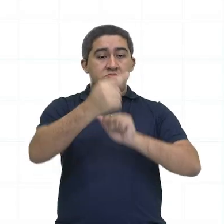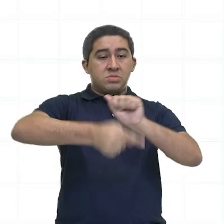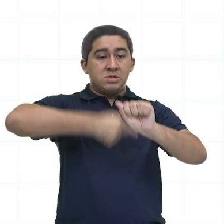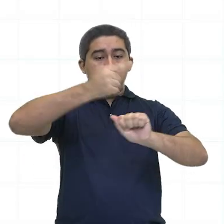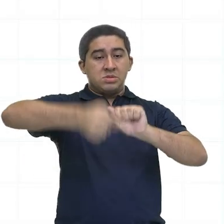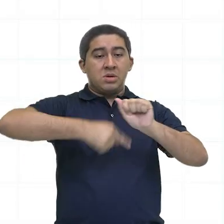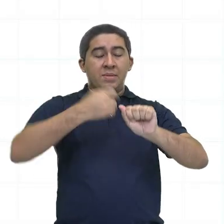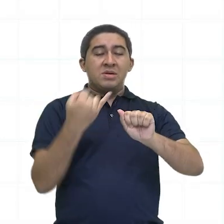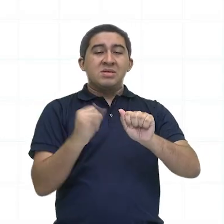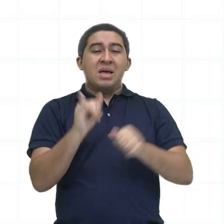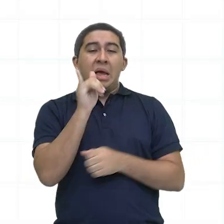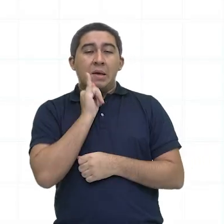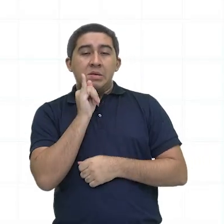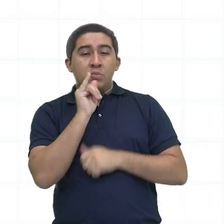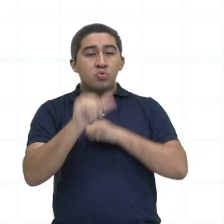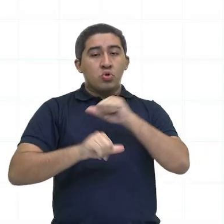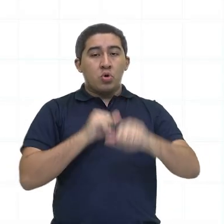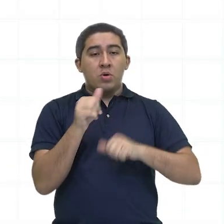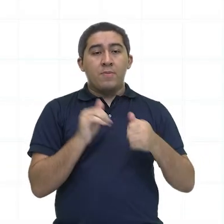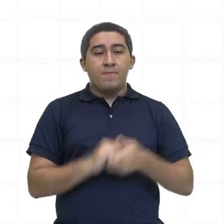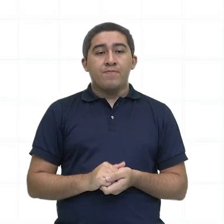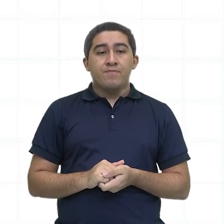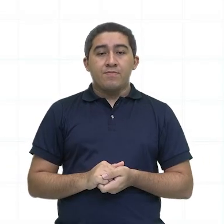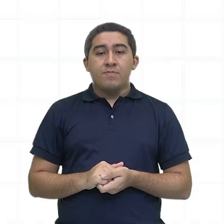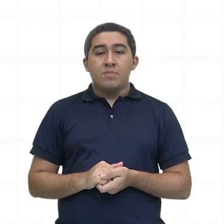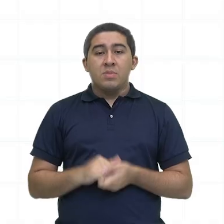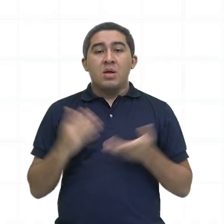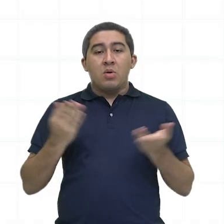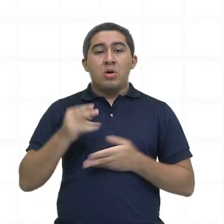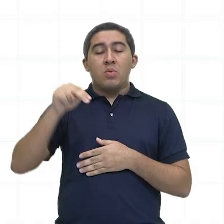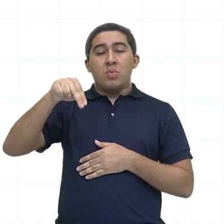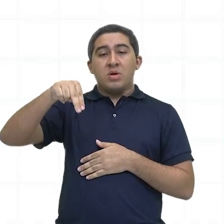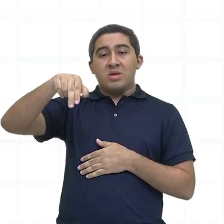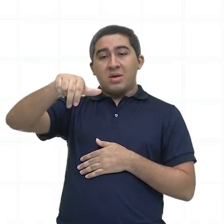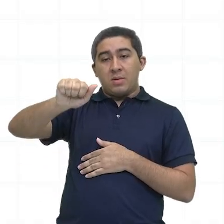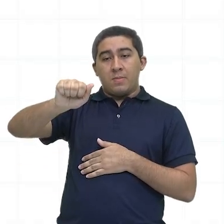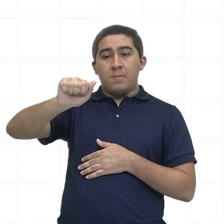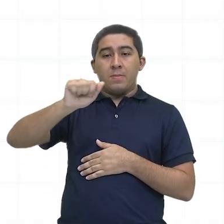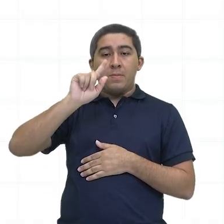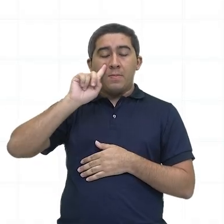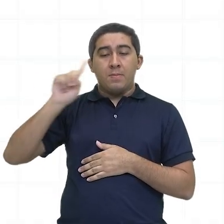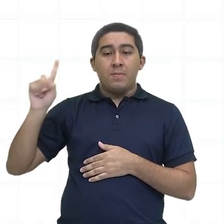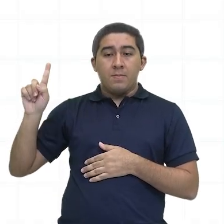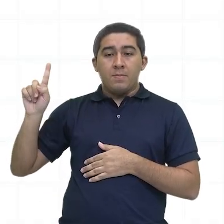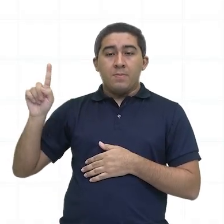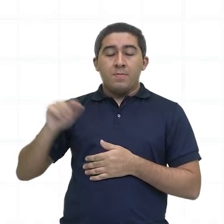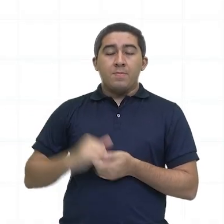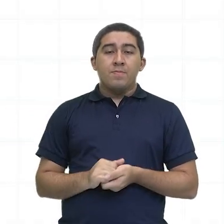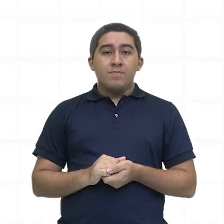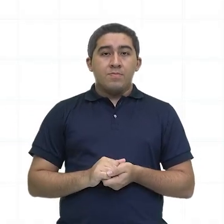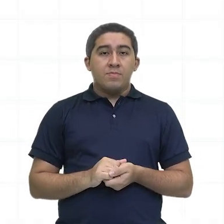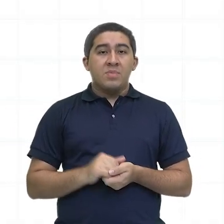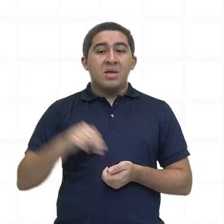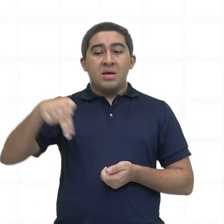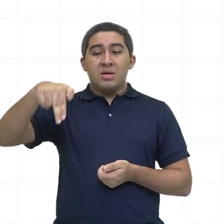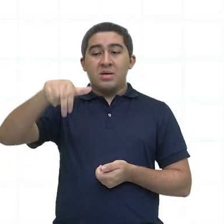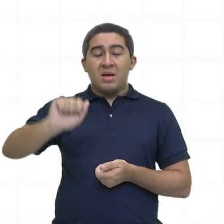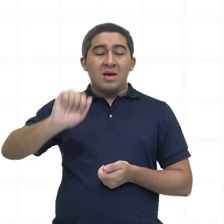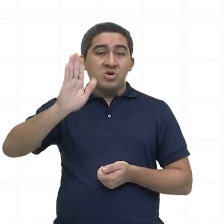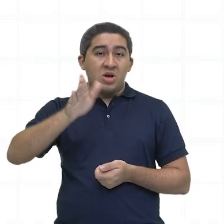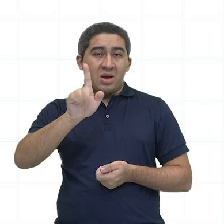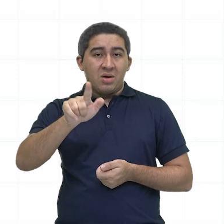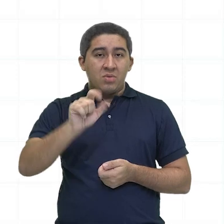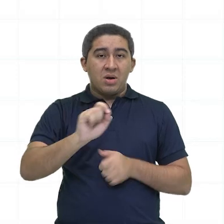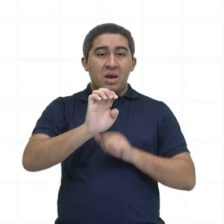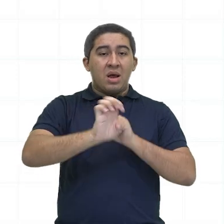se, por exemplo, eu vou aqui para o Na, que é o sódio. O sódio já tem 11 elétrons, então ele está no